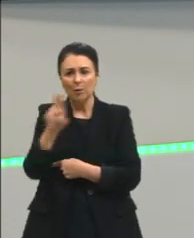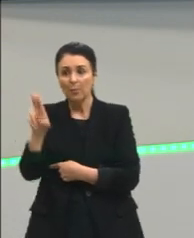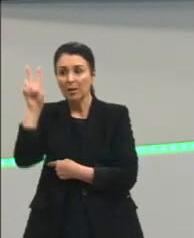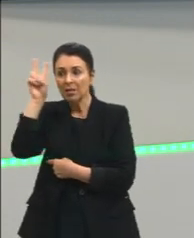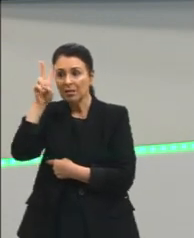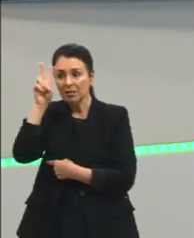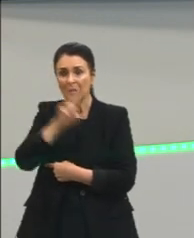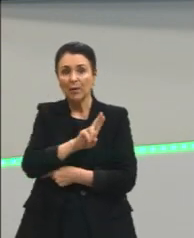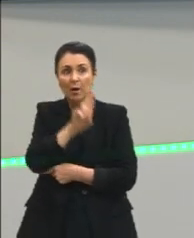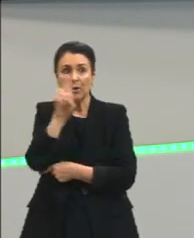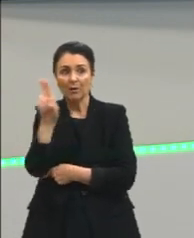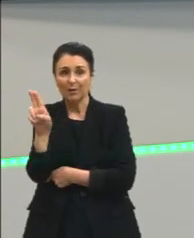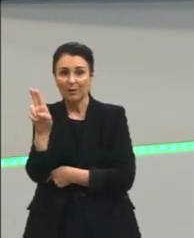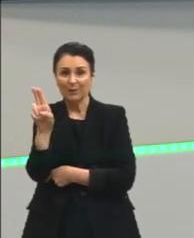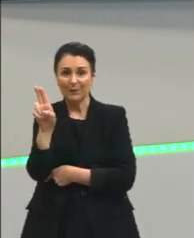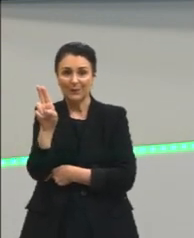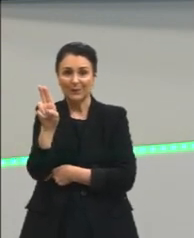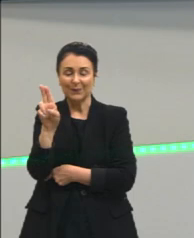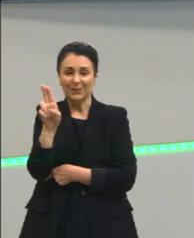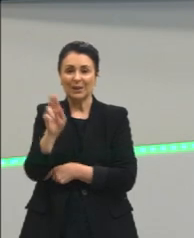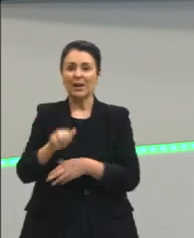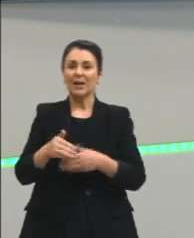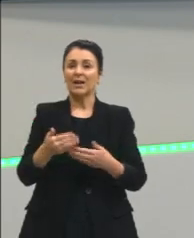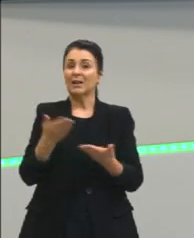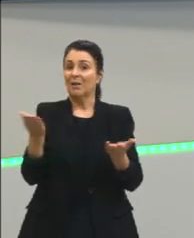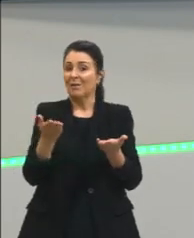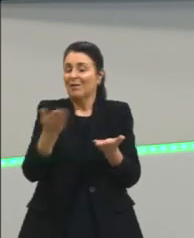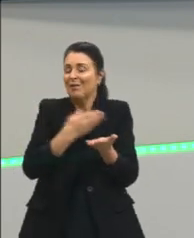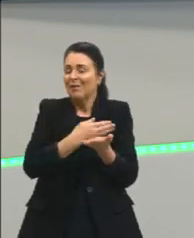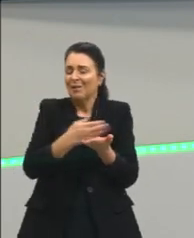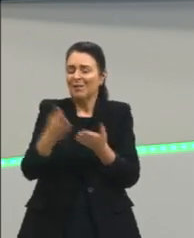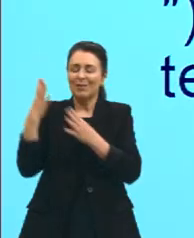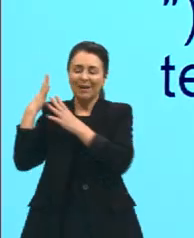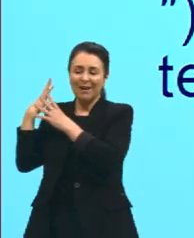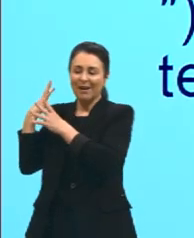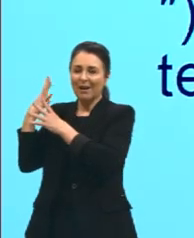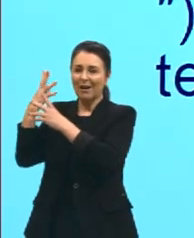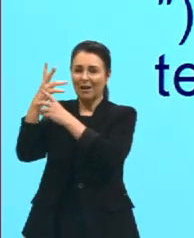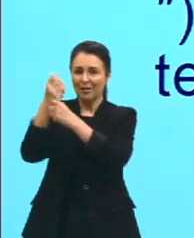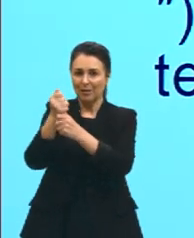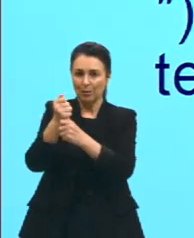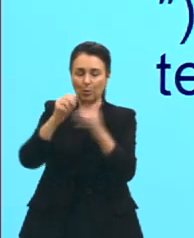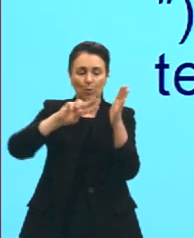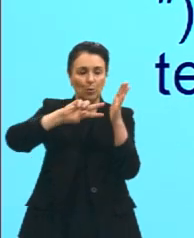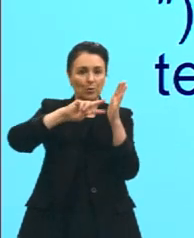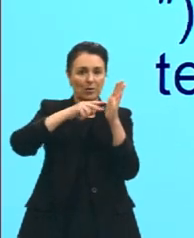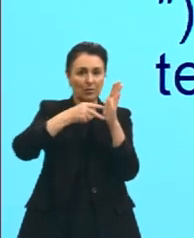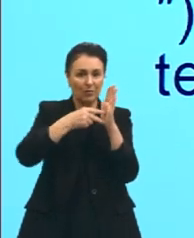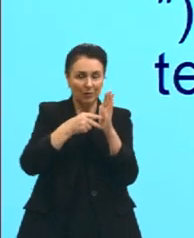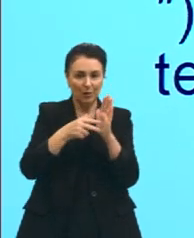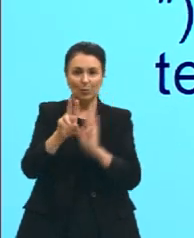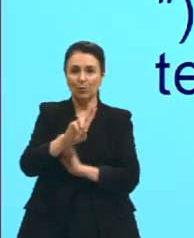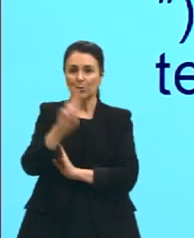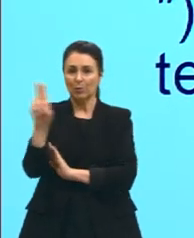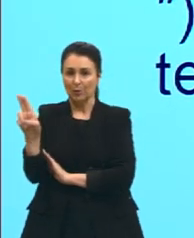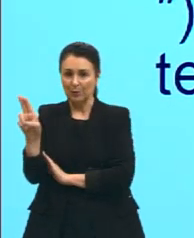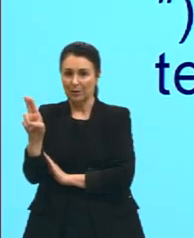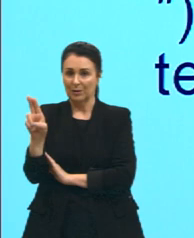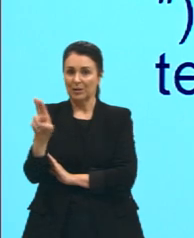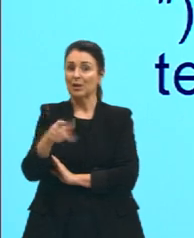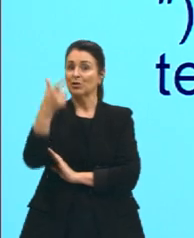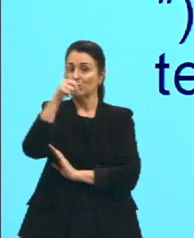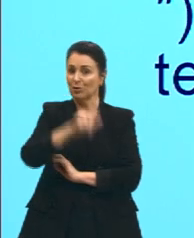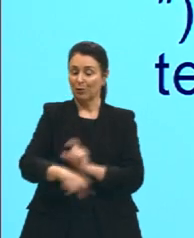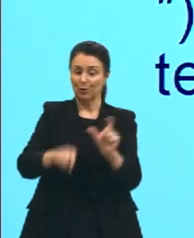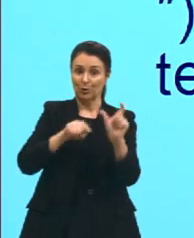tá então aqui a gente começa retomando né O que significam esses nomes de sincronia